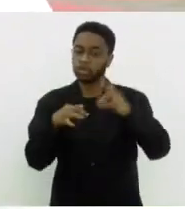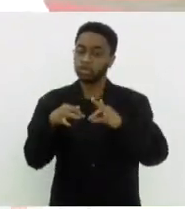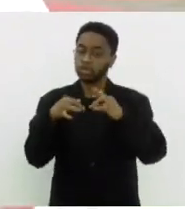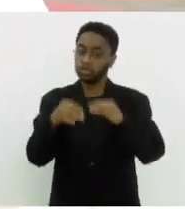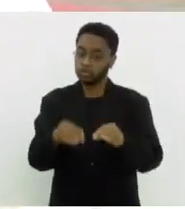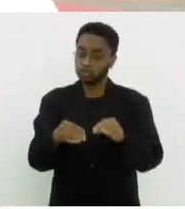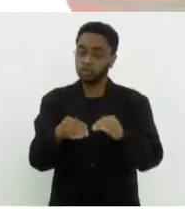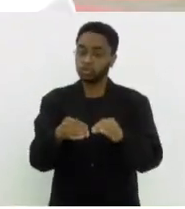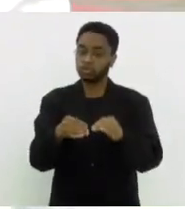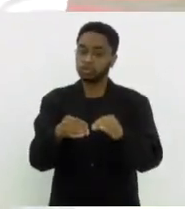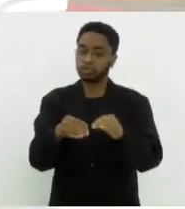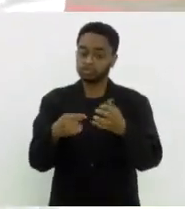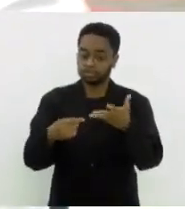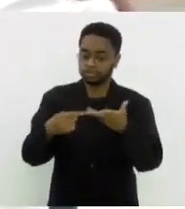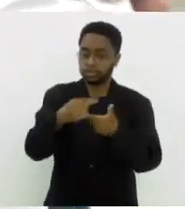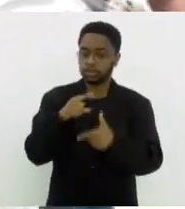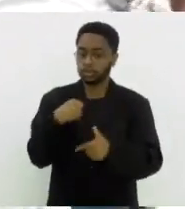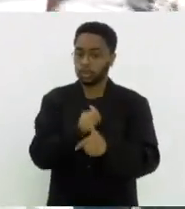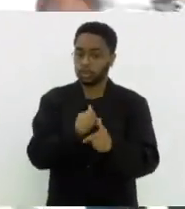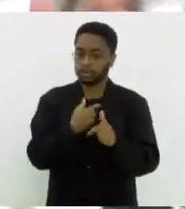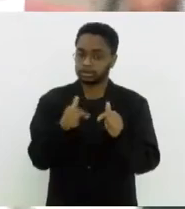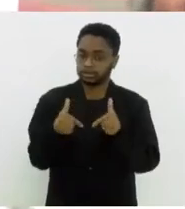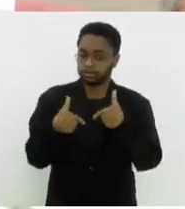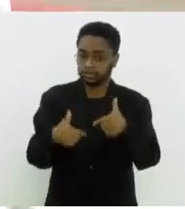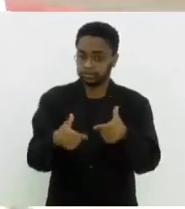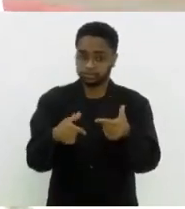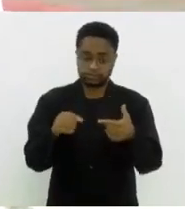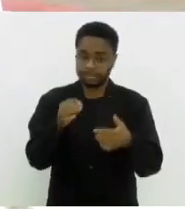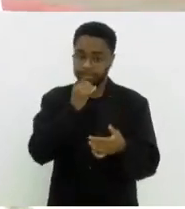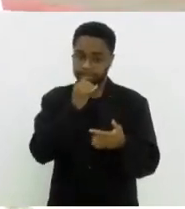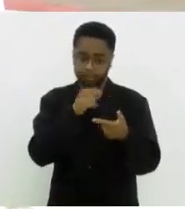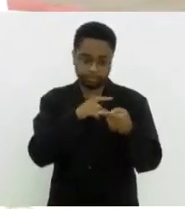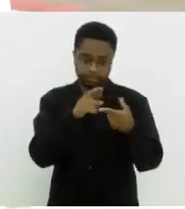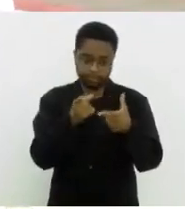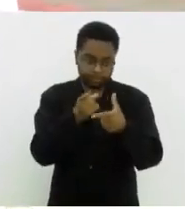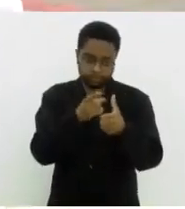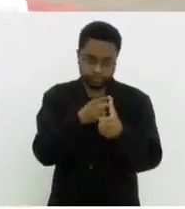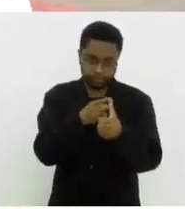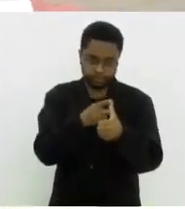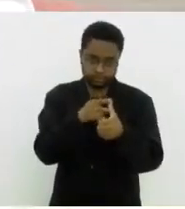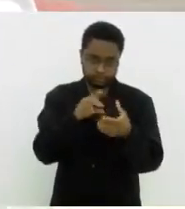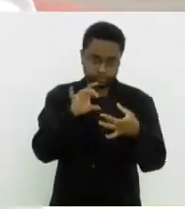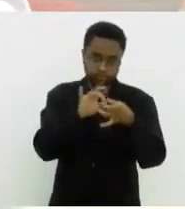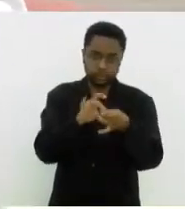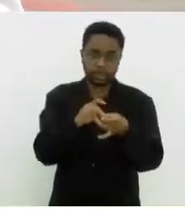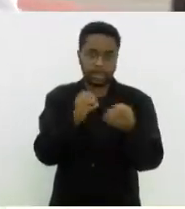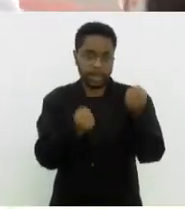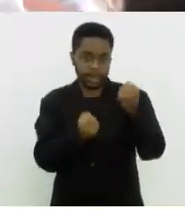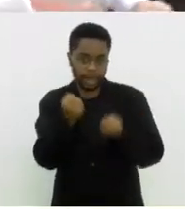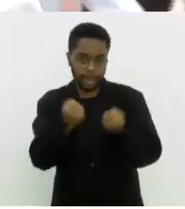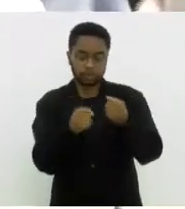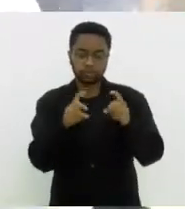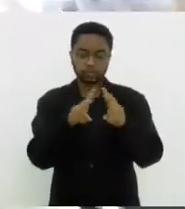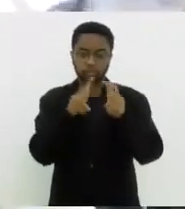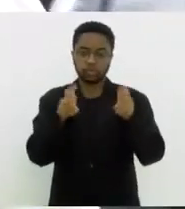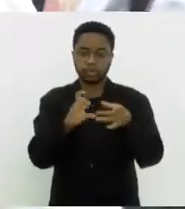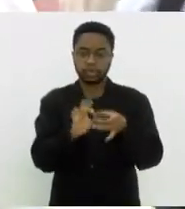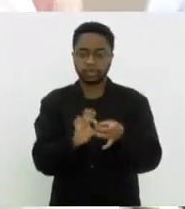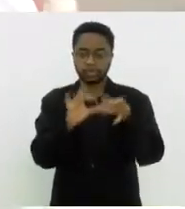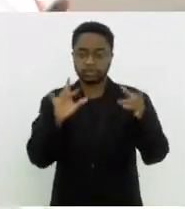que o Detran presta. Tanto relacionado ao seu veículo, ali você pode ter informações sobre o seu licenciamento